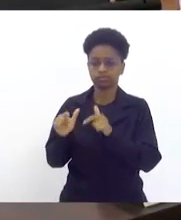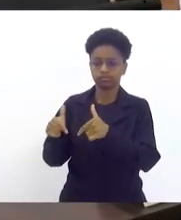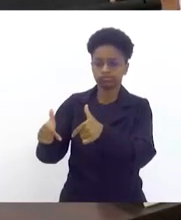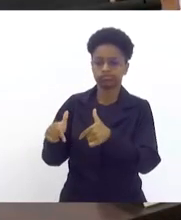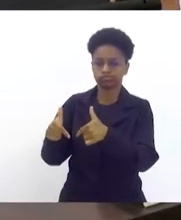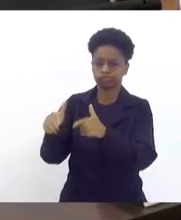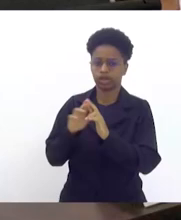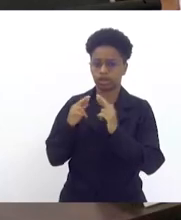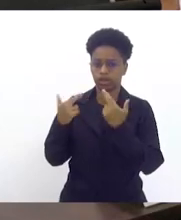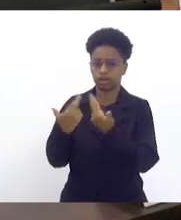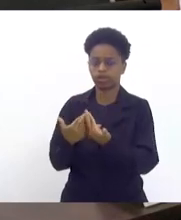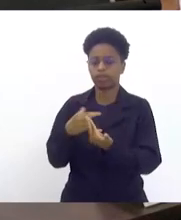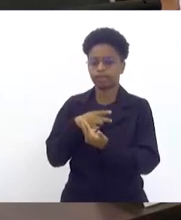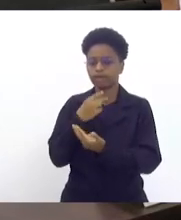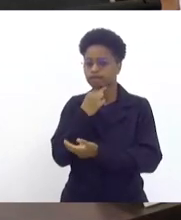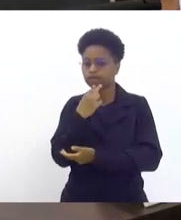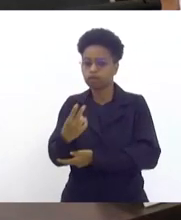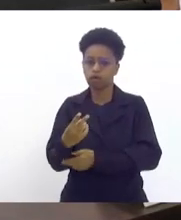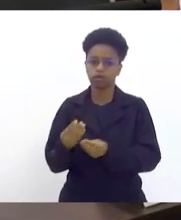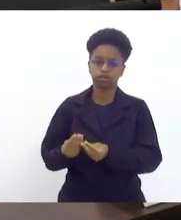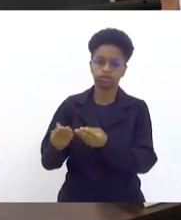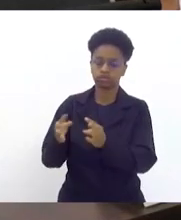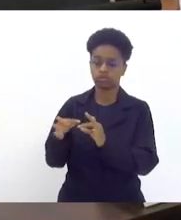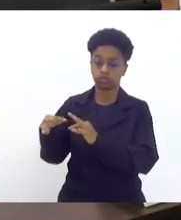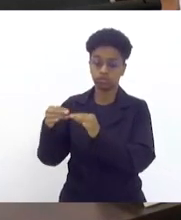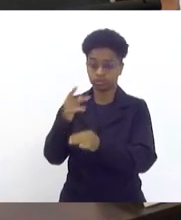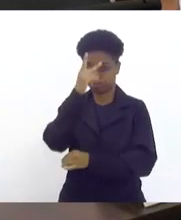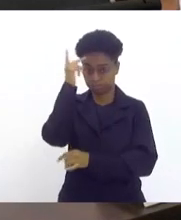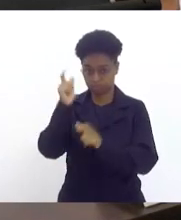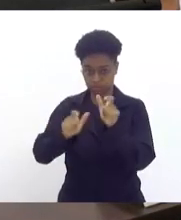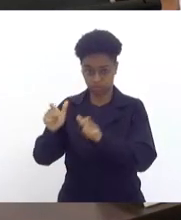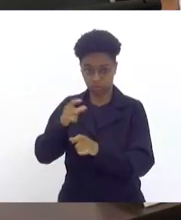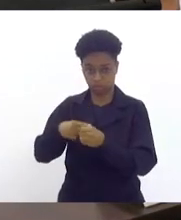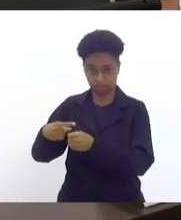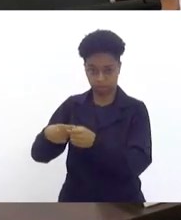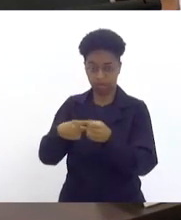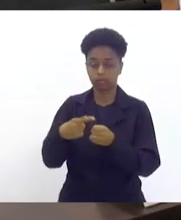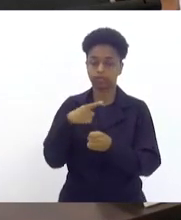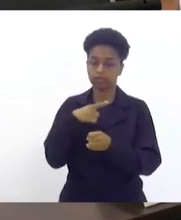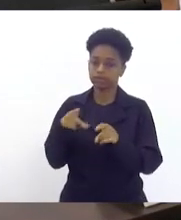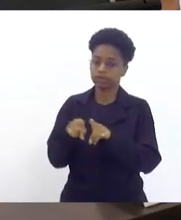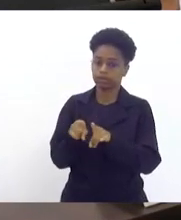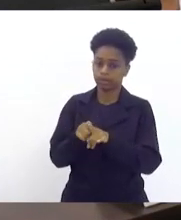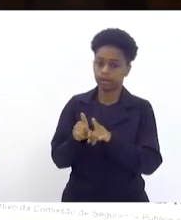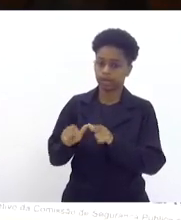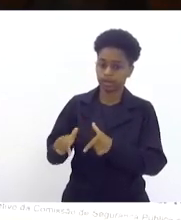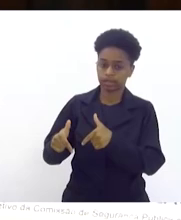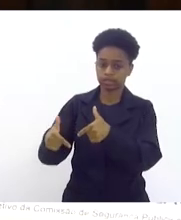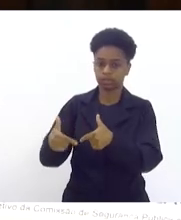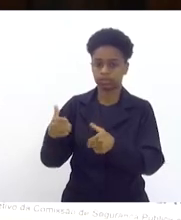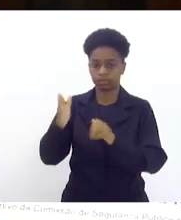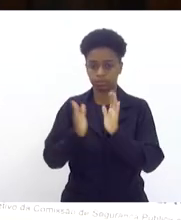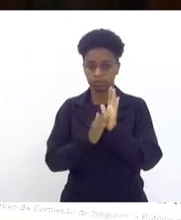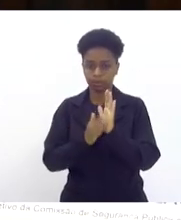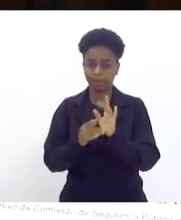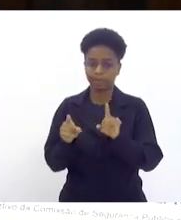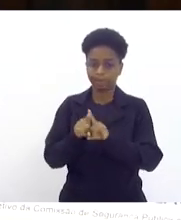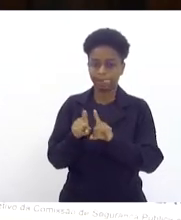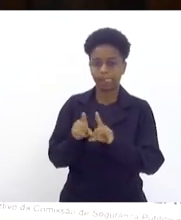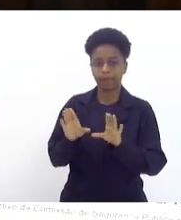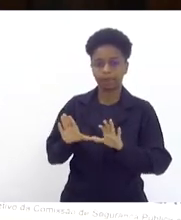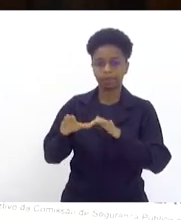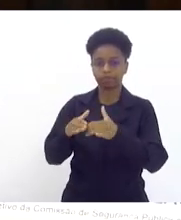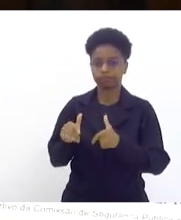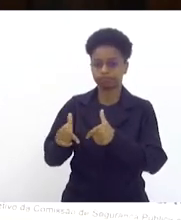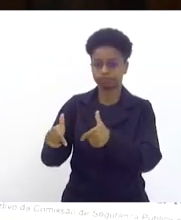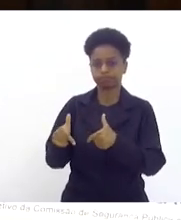a todas as pessoas da do bairro e tem medidas propositivas a gente tem o Rotary Club muito atuante